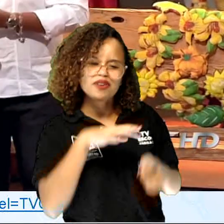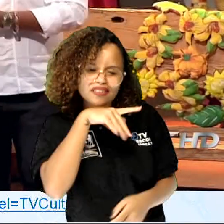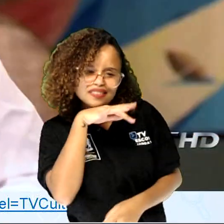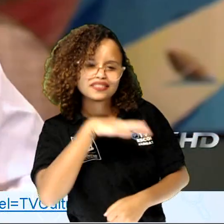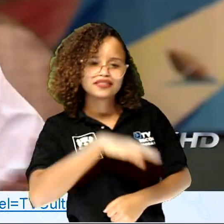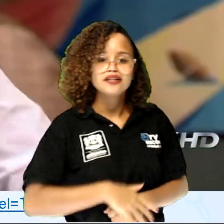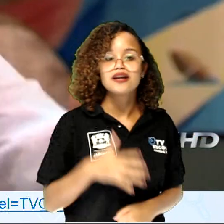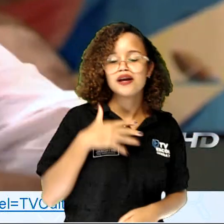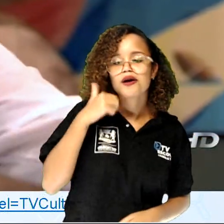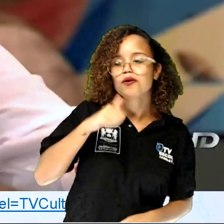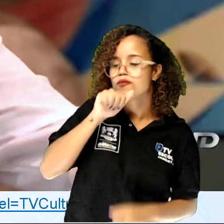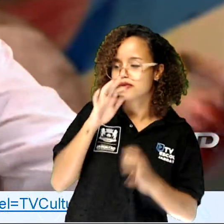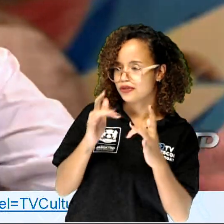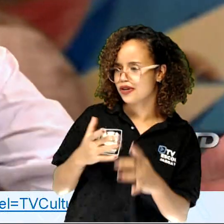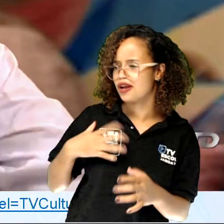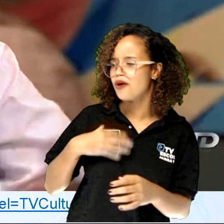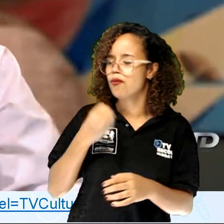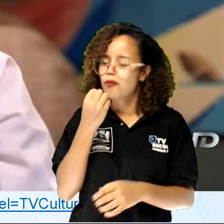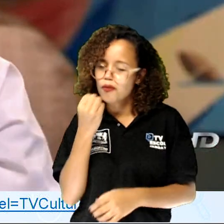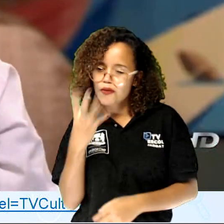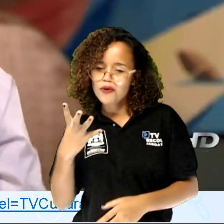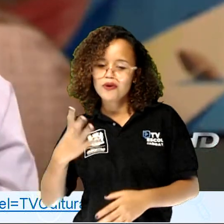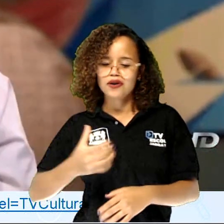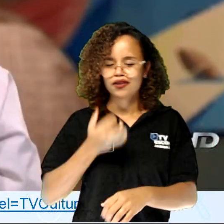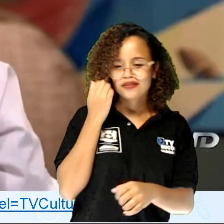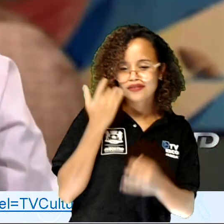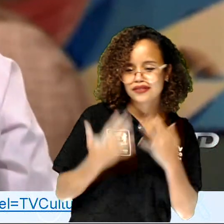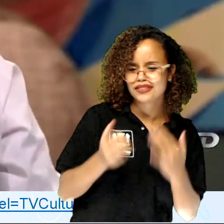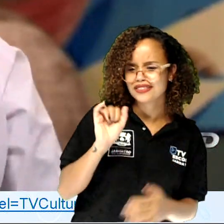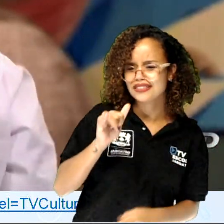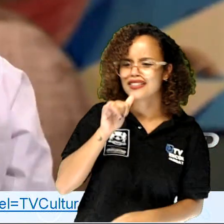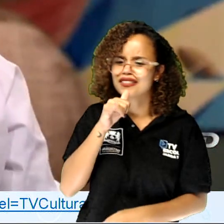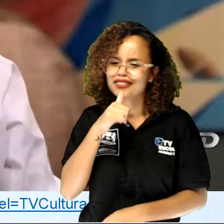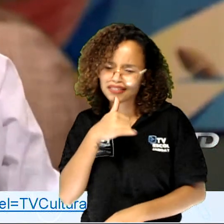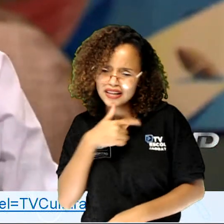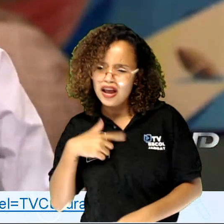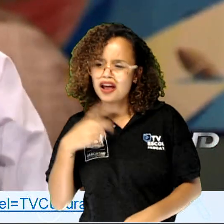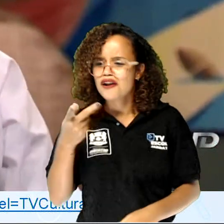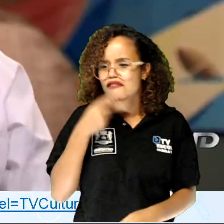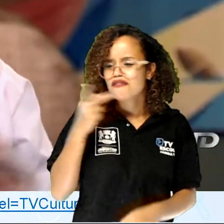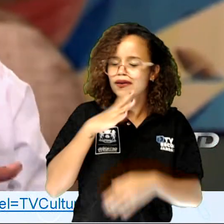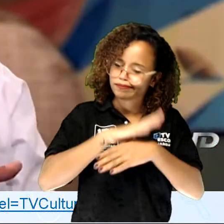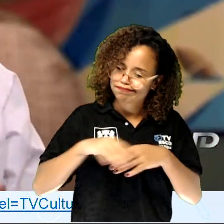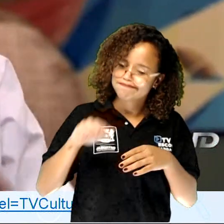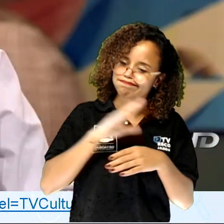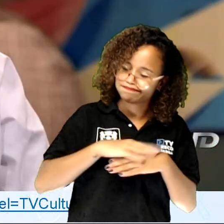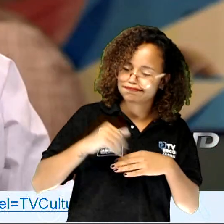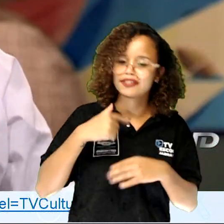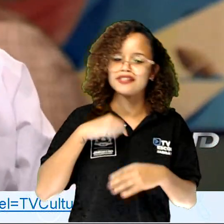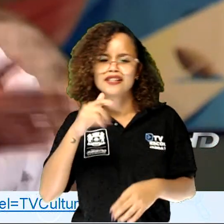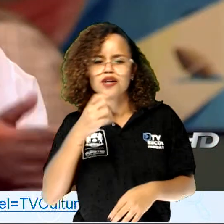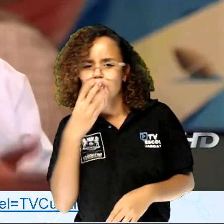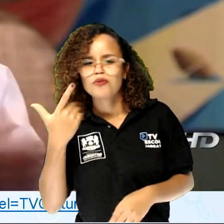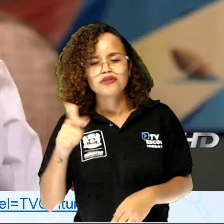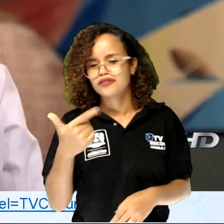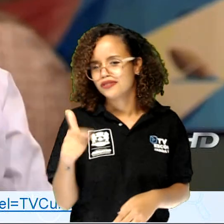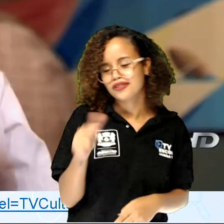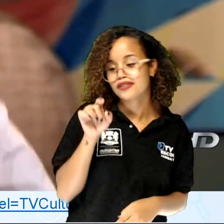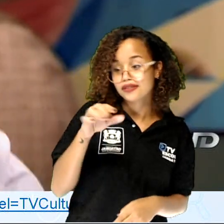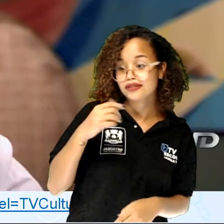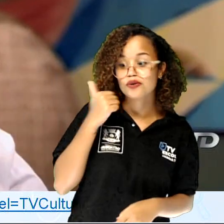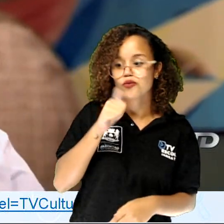Embalsama, enterra ou o que faz? Ou queima ela. Faz as 3